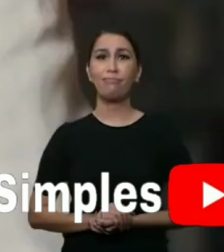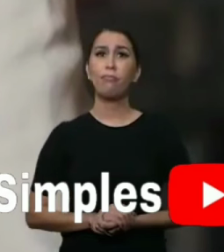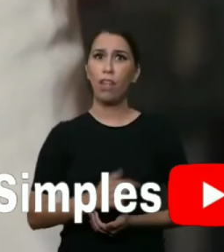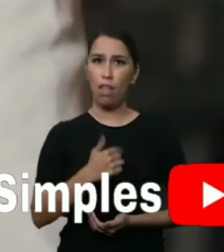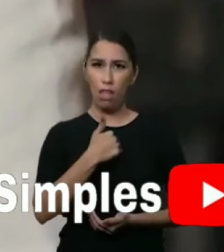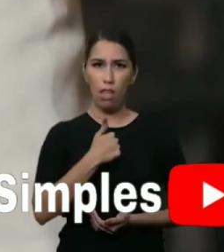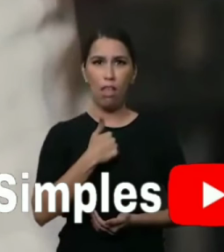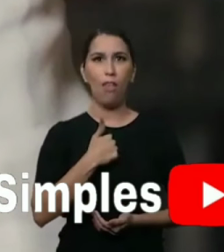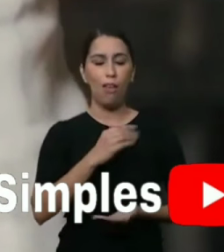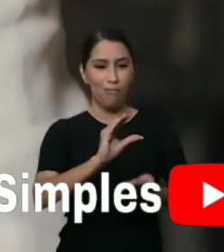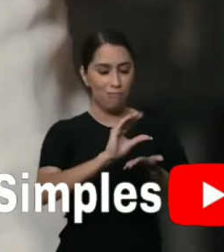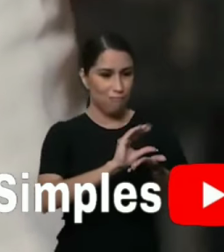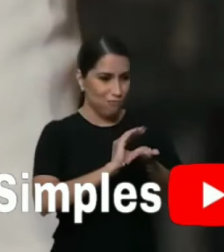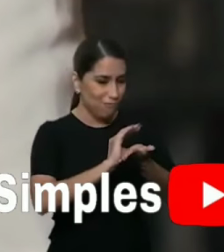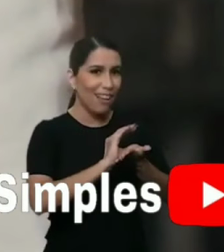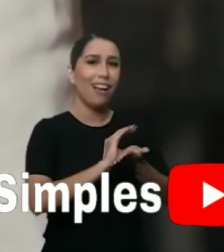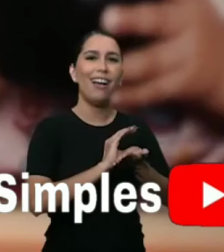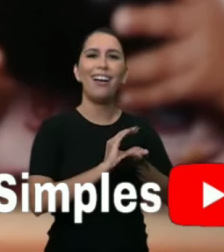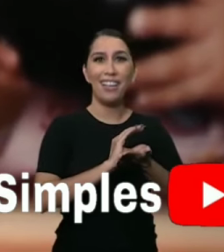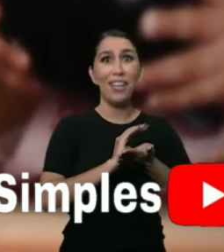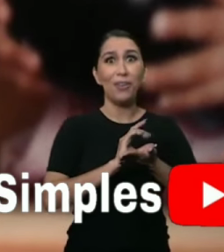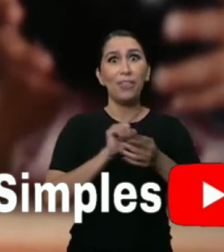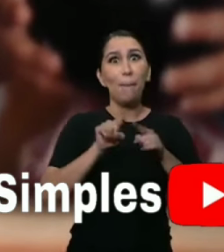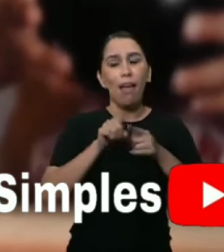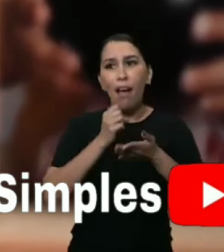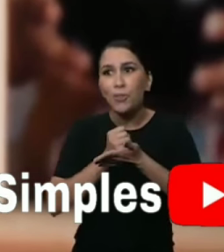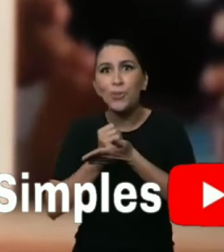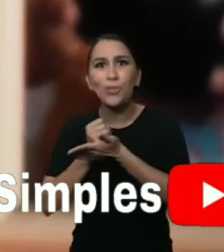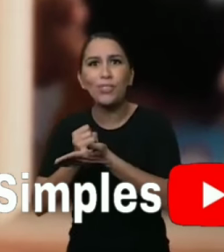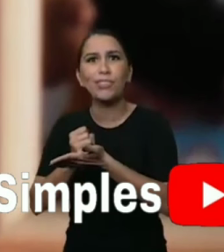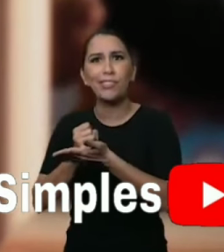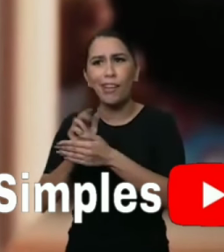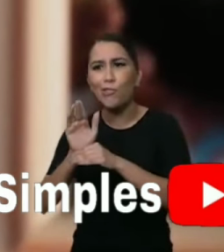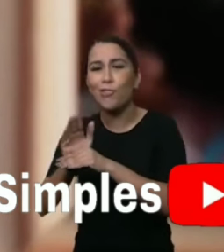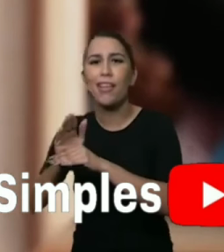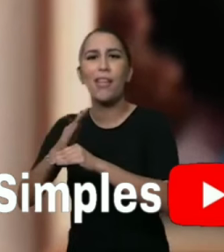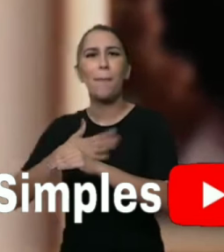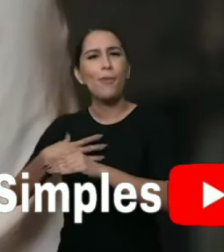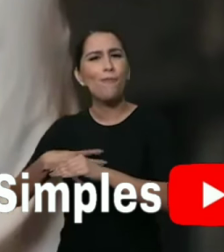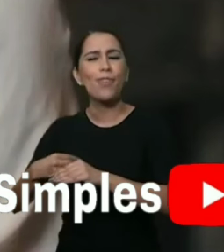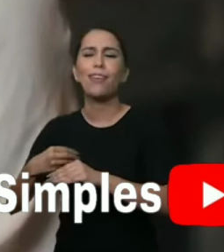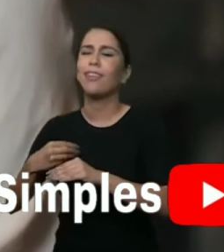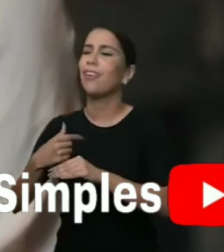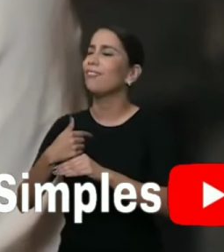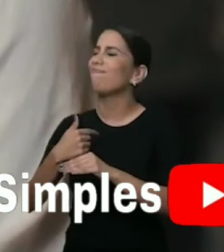Investi, ajudei a bandear pro meu filho, né? Ajudou pra caramba.